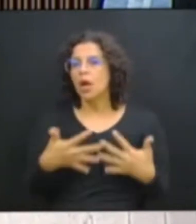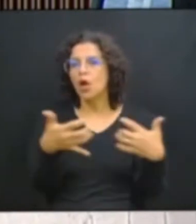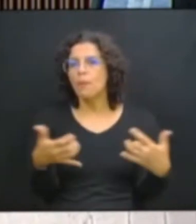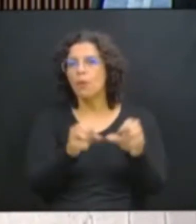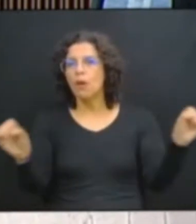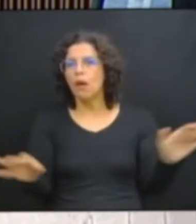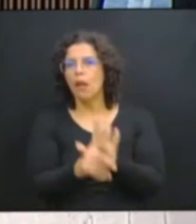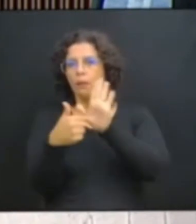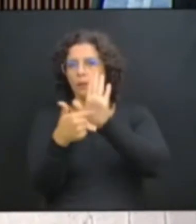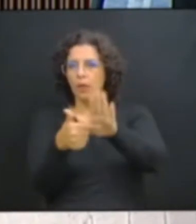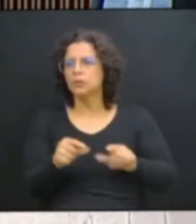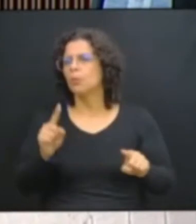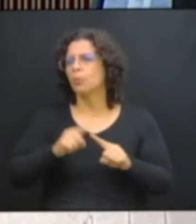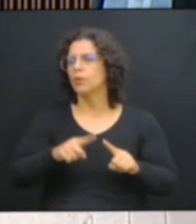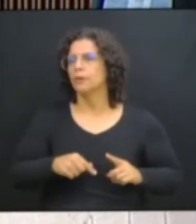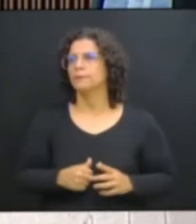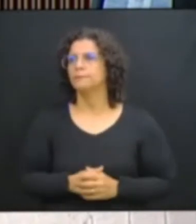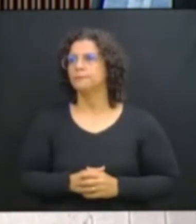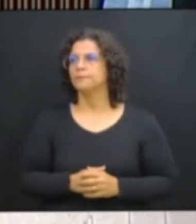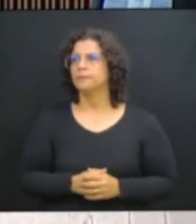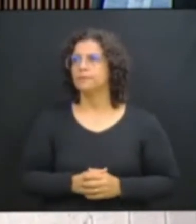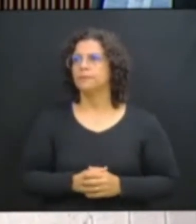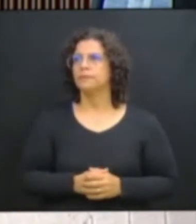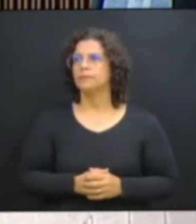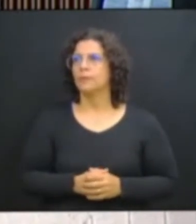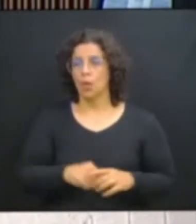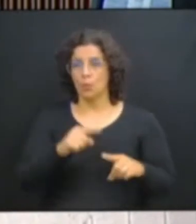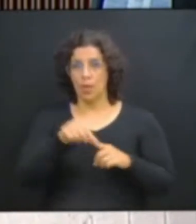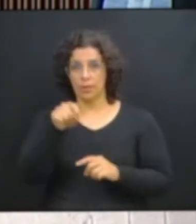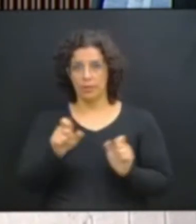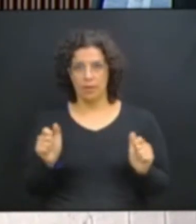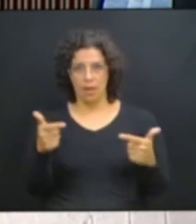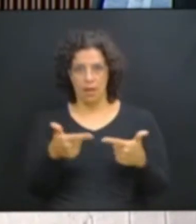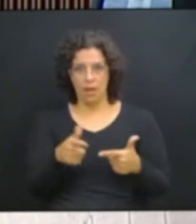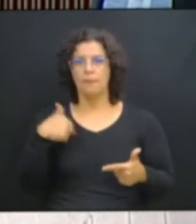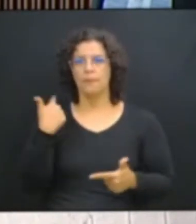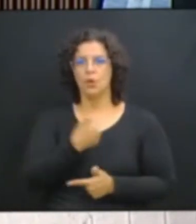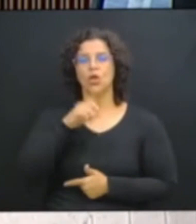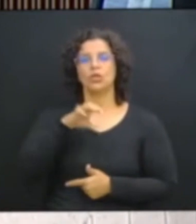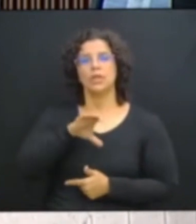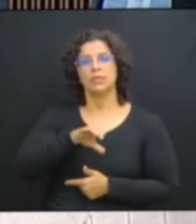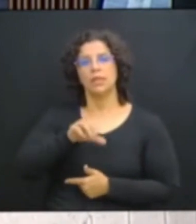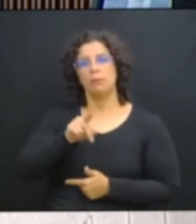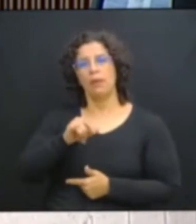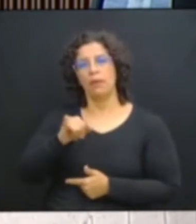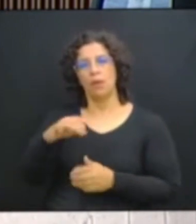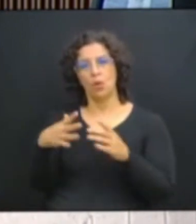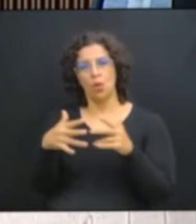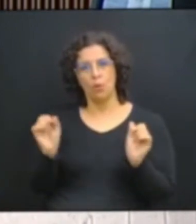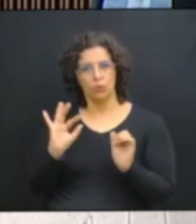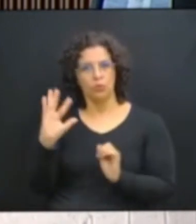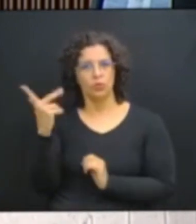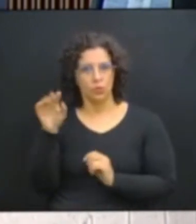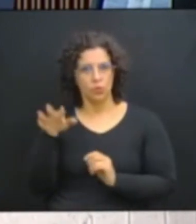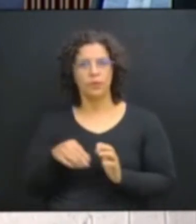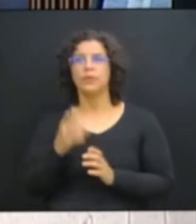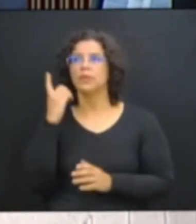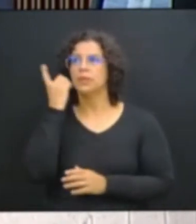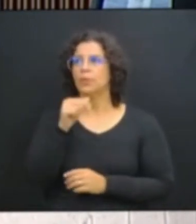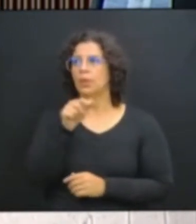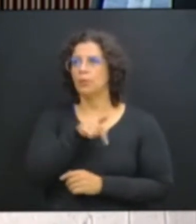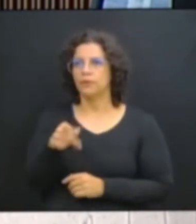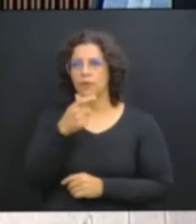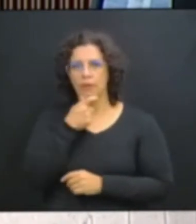limpo? Porque aqui nessa casa já teve uma CPI da Copel. Deputado